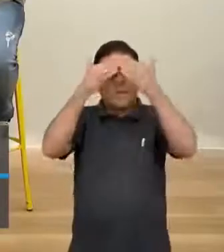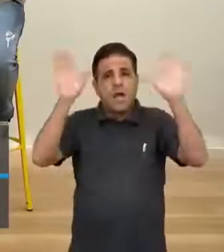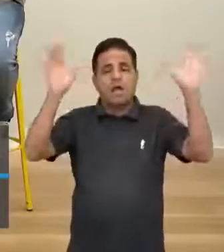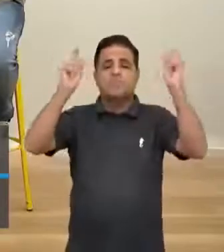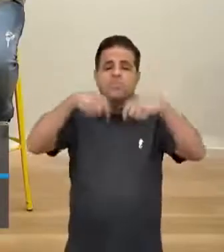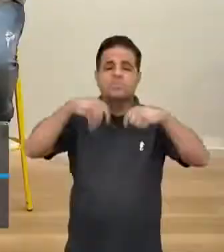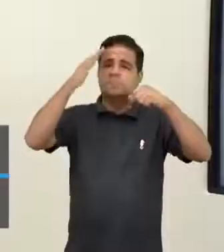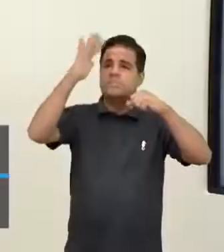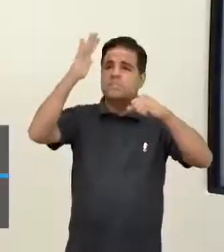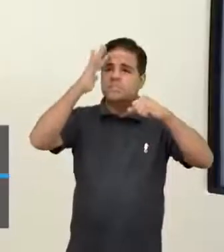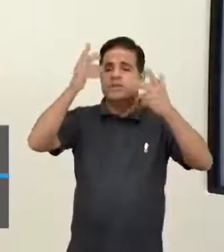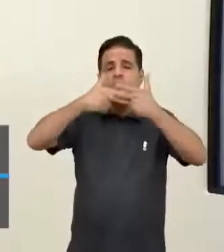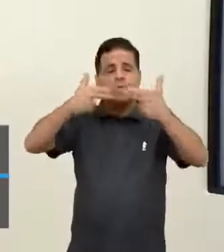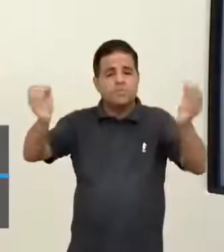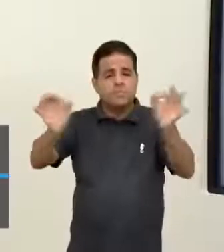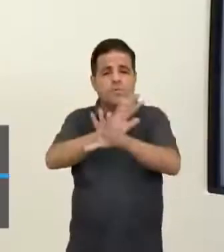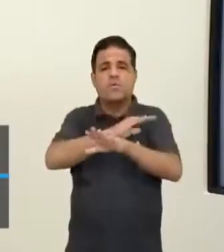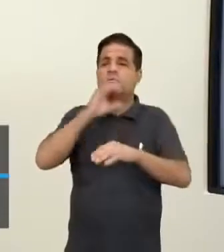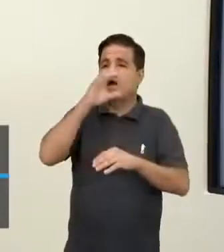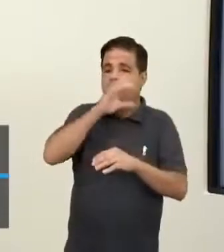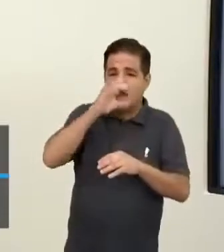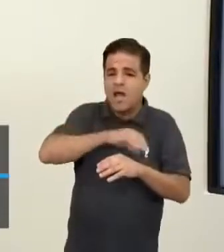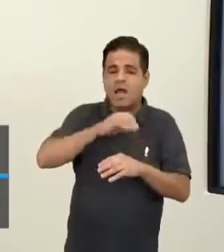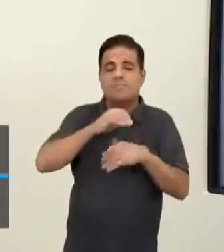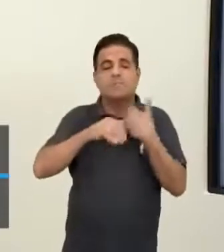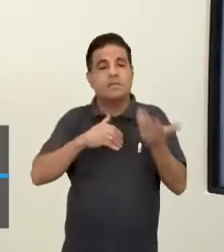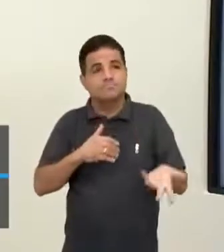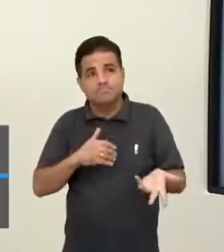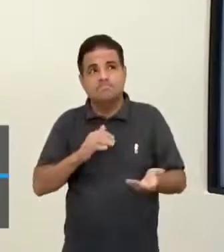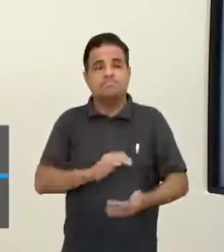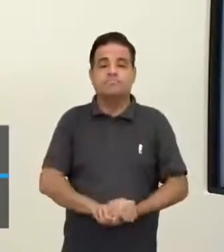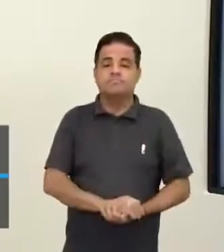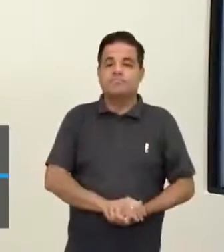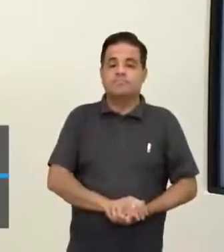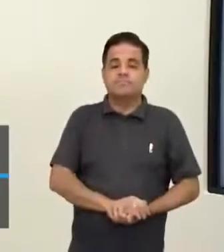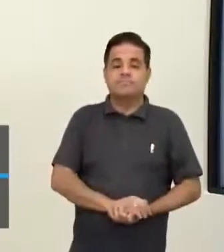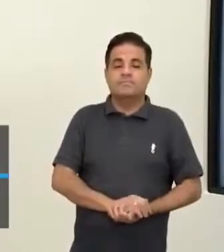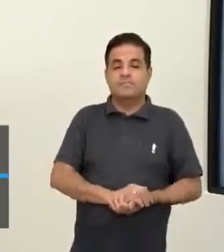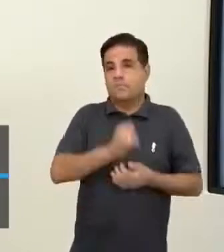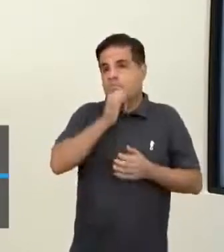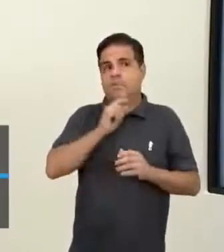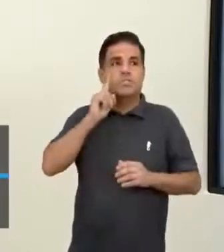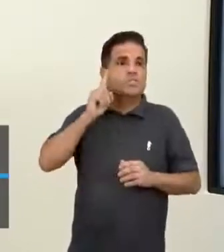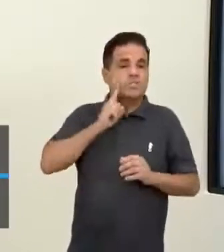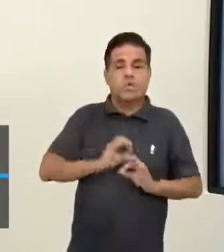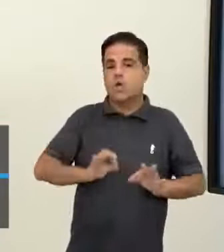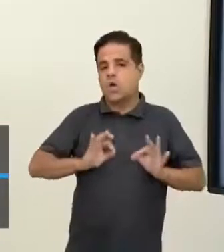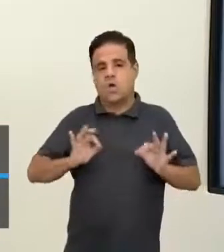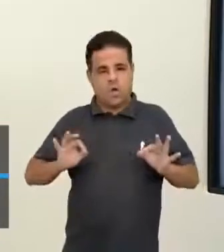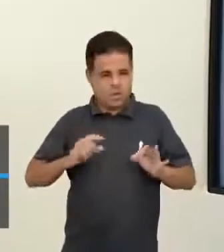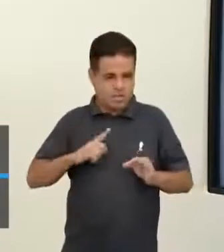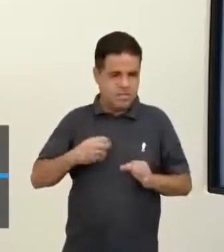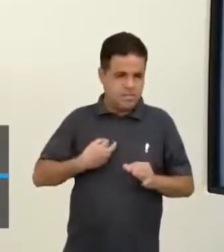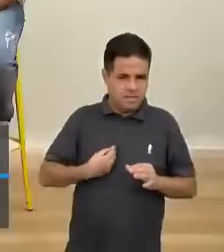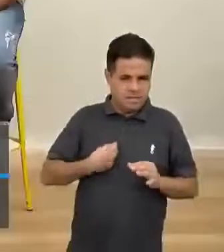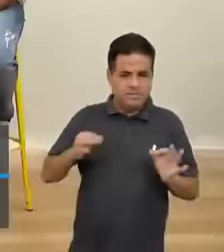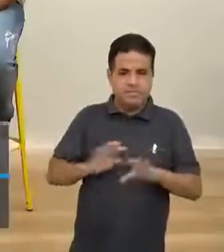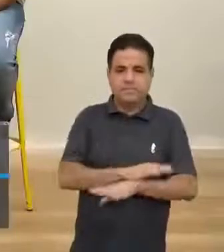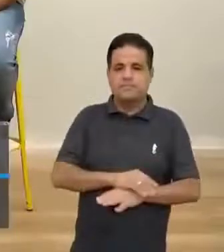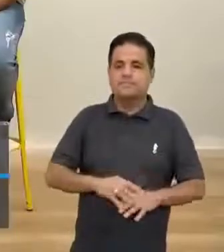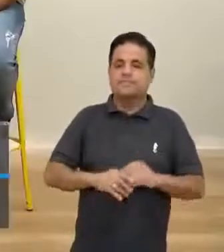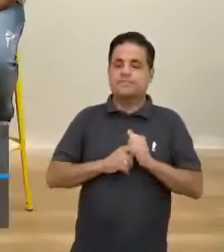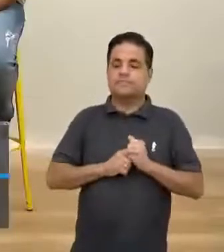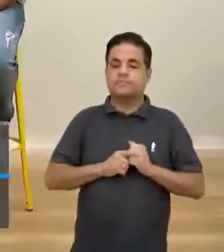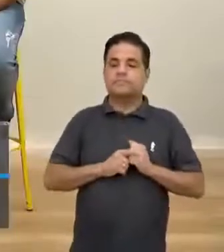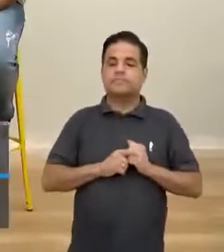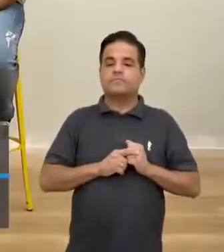também numa coisa pronta, rápida, né? Porque ela diz lá, nesses dias de horror, é isso? Não é que tá lá? Como eu posso encontrar amor nesses dias